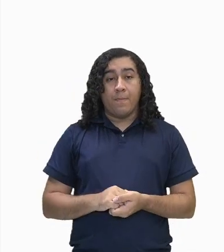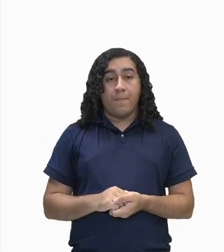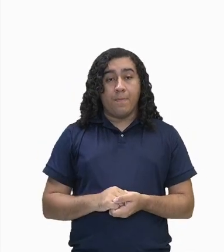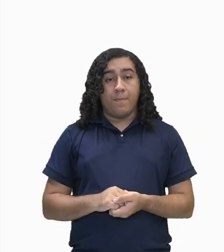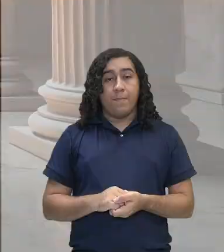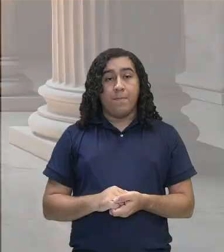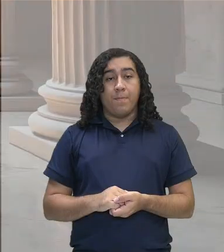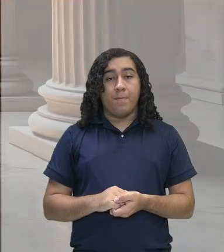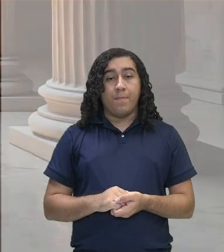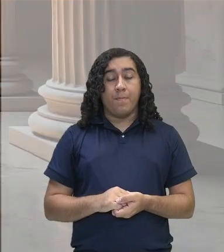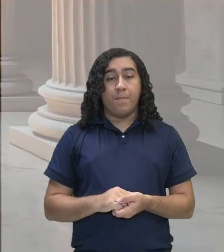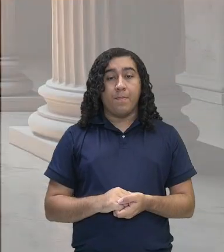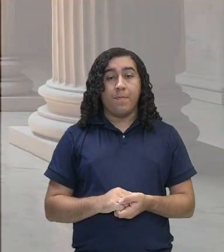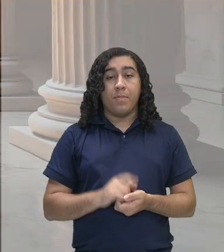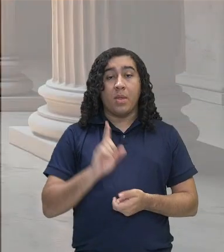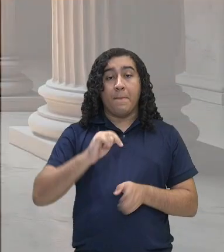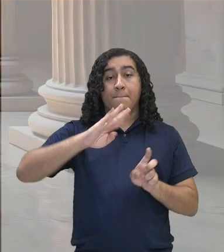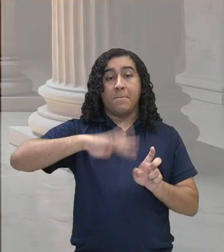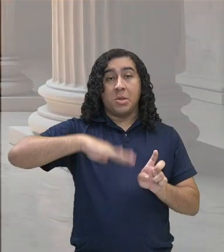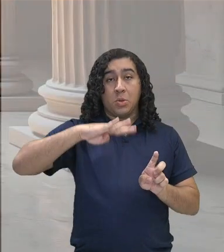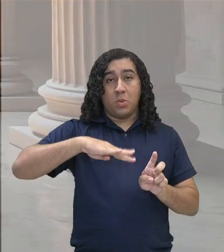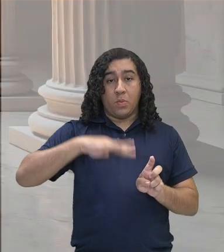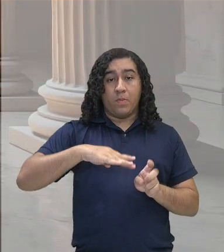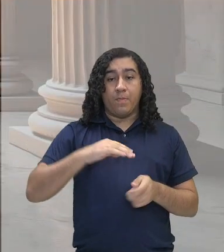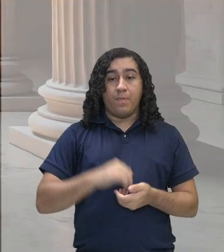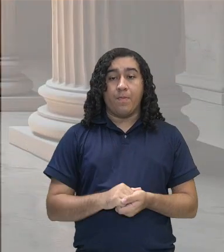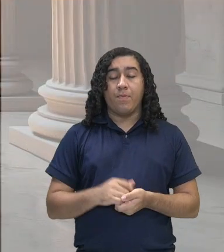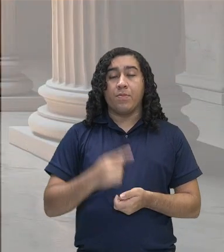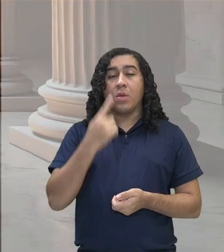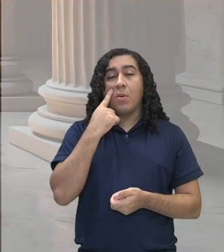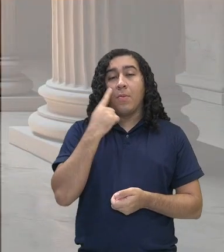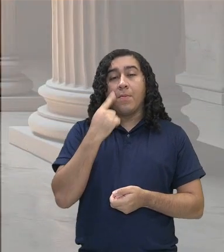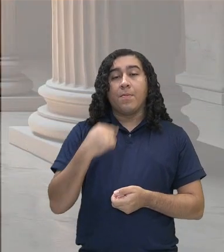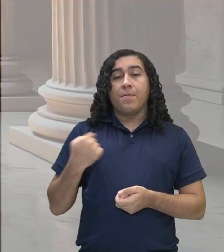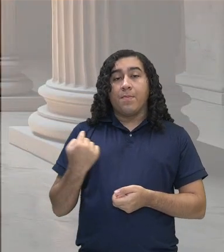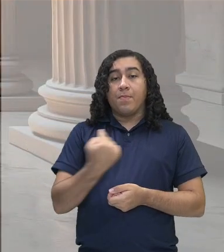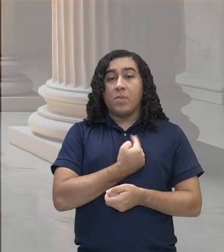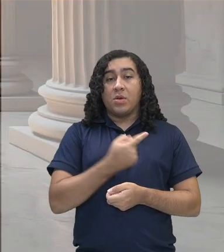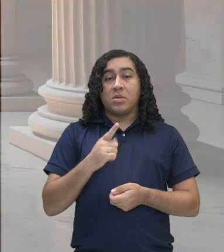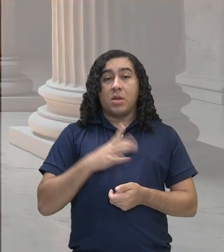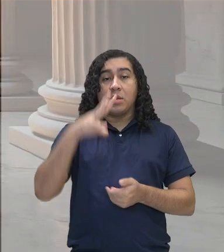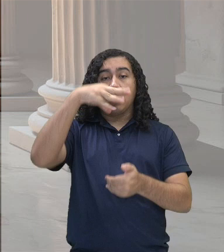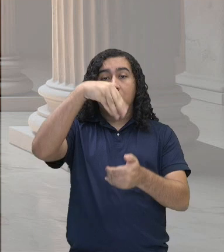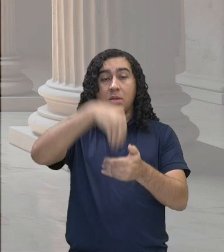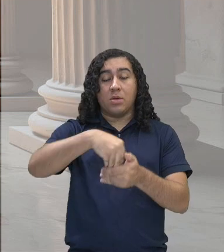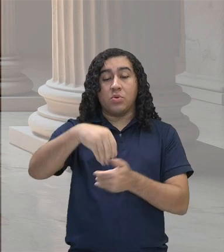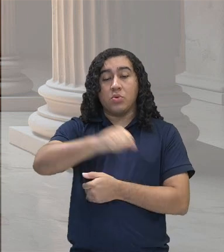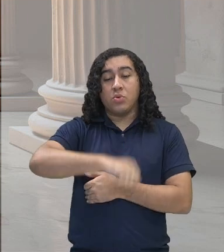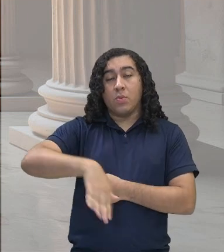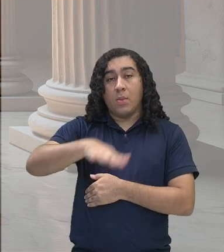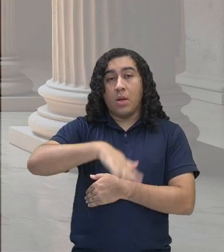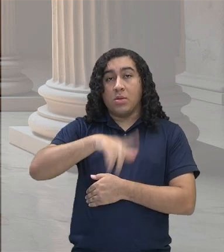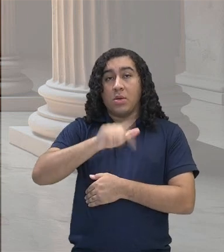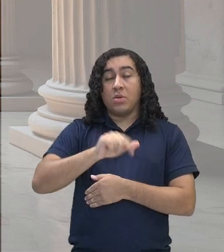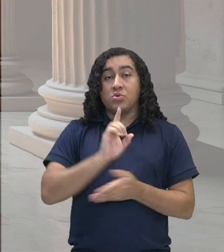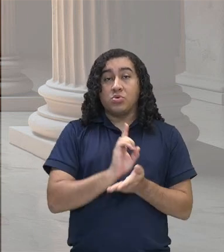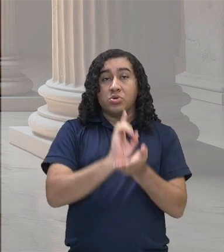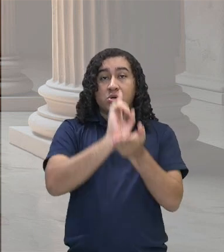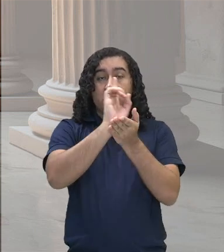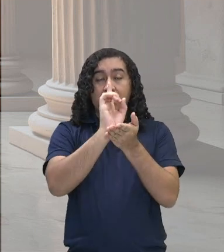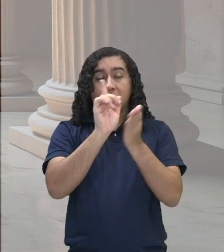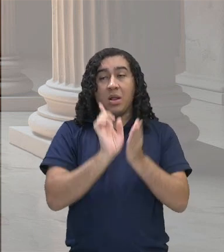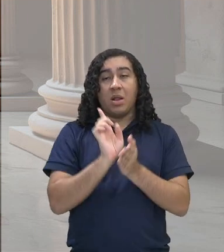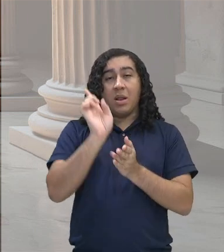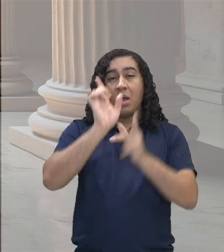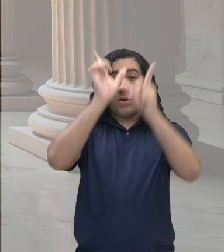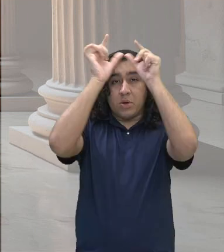os mitos. Né? Olha, nós já estamos aqui dentro de um templo dos deuses gregos, né?